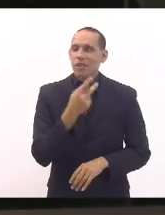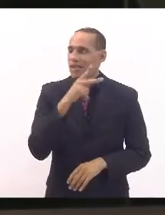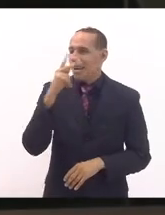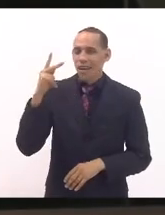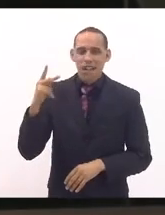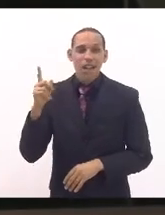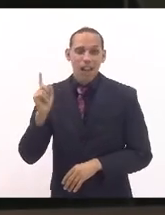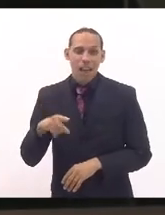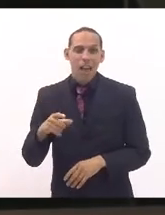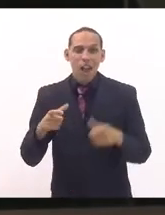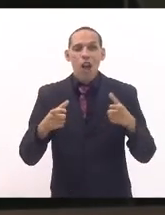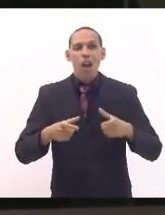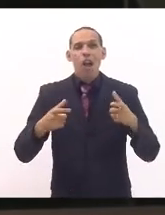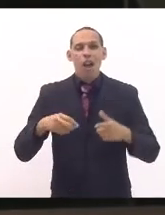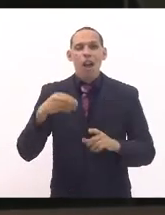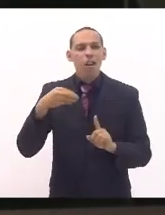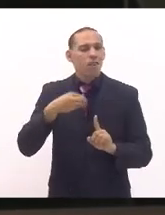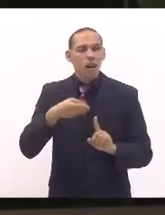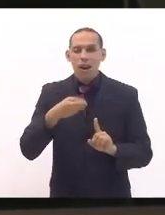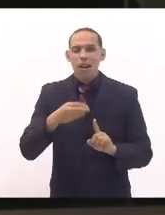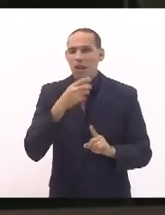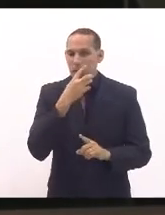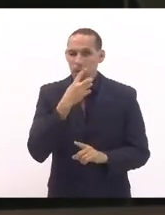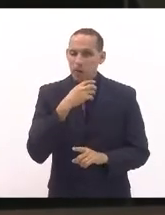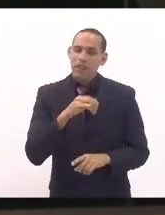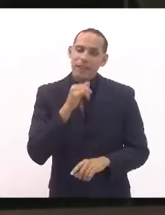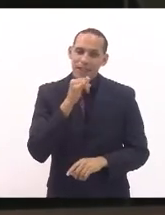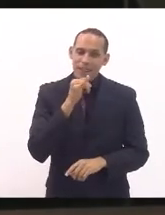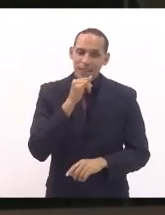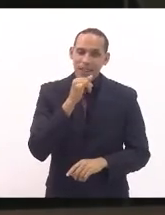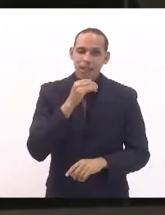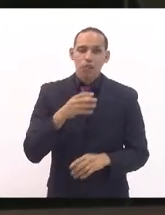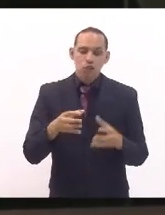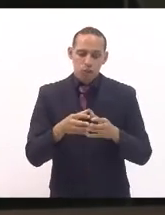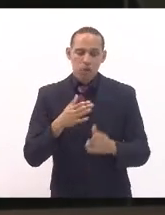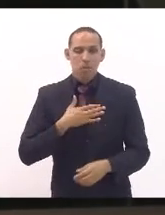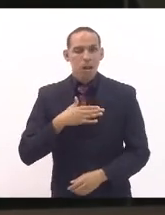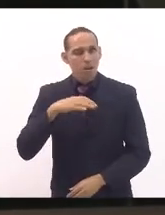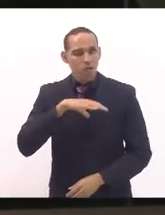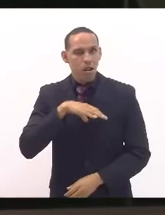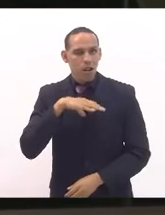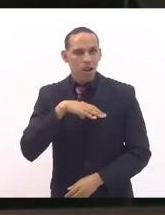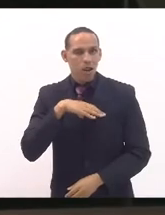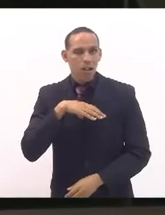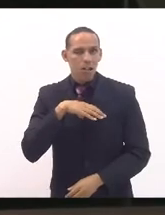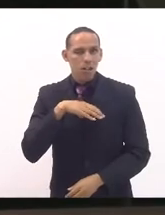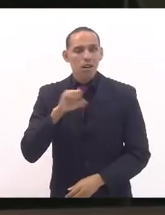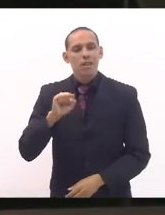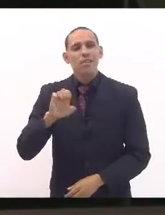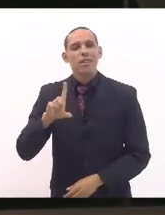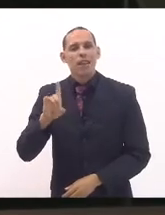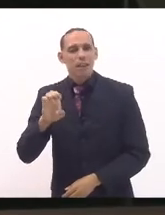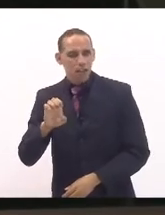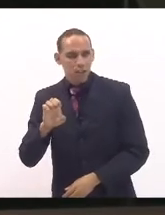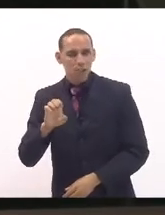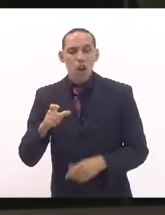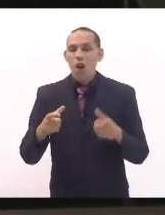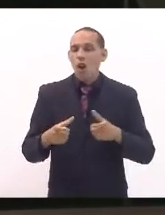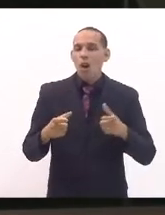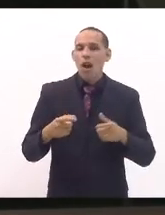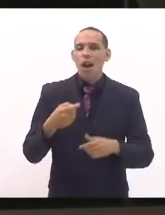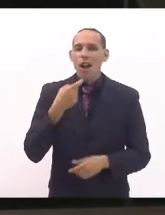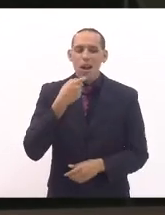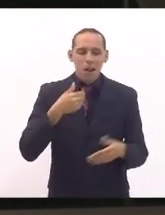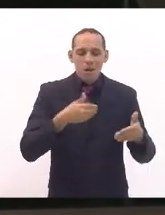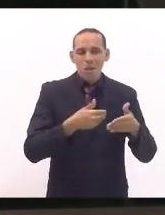territórios vulnerabilizados, como no caso do meu time, o Vasco da Gama, que tem a sede do seu estádio próximo à Barreira